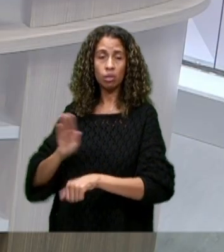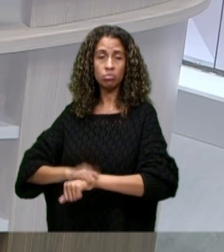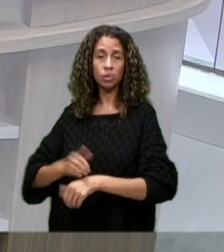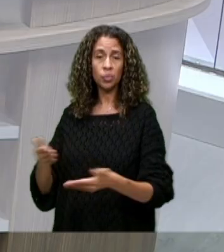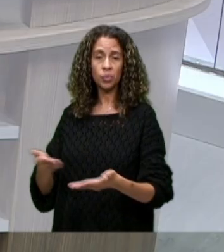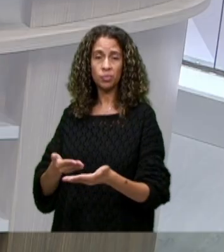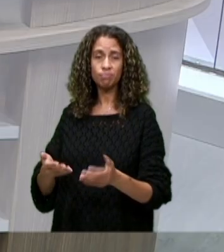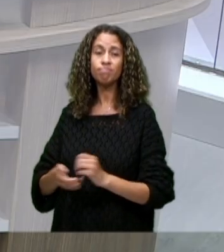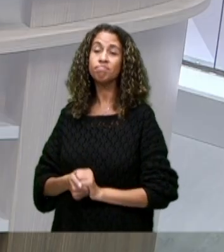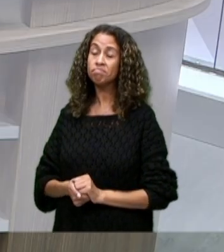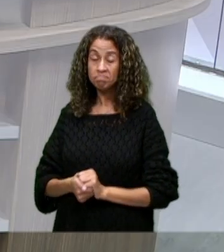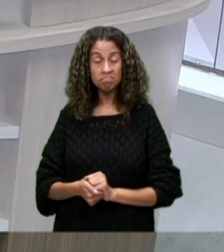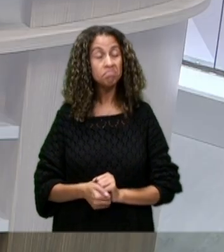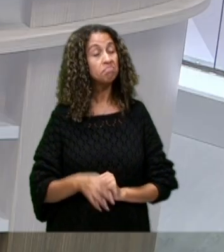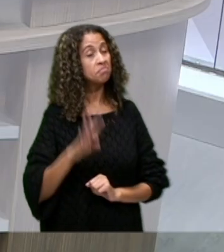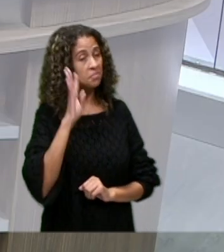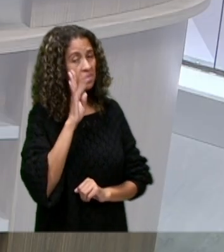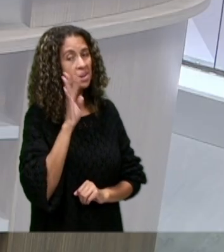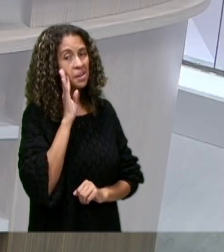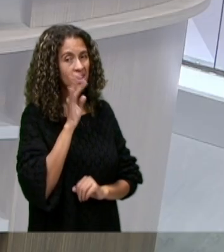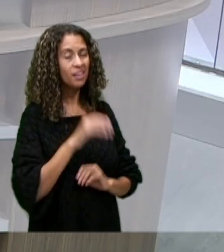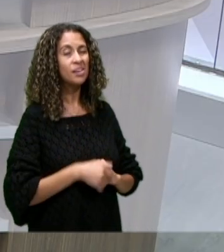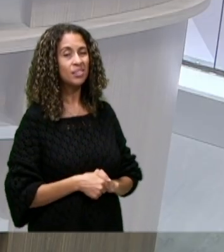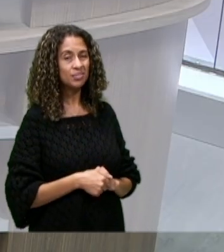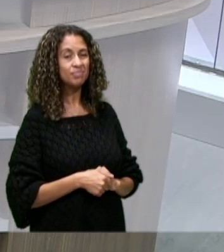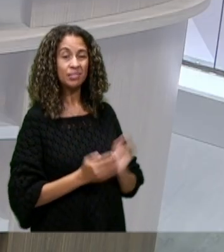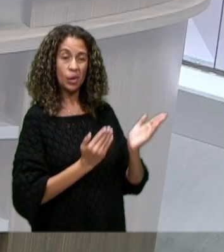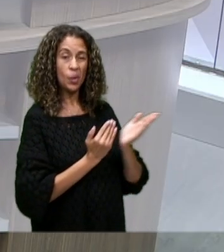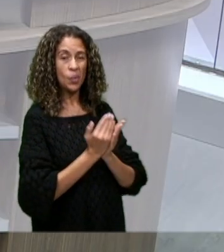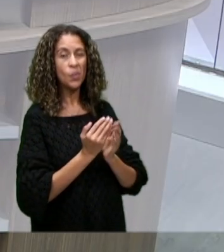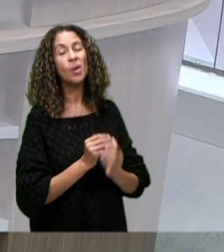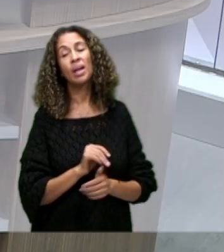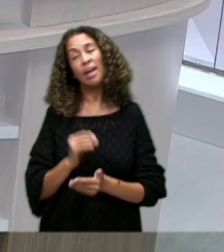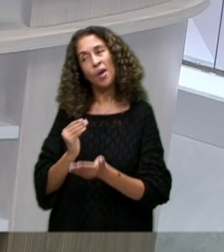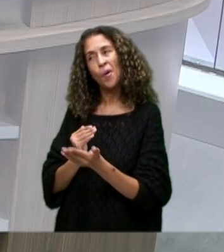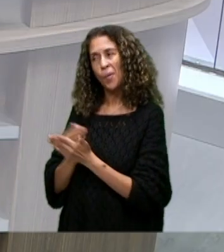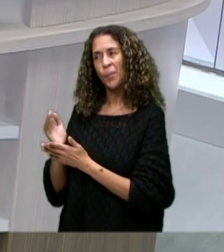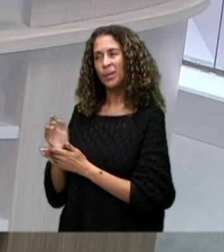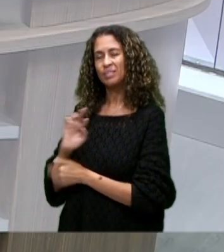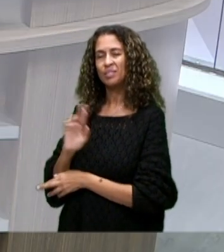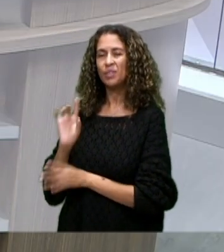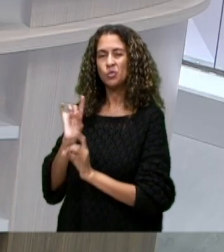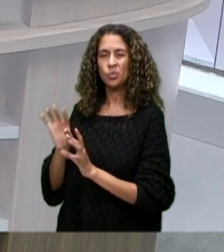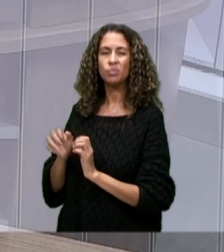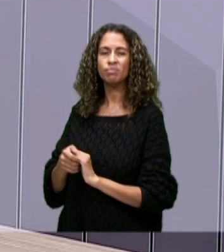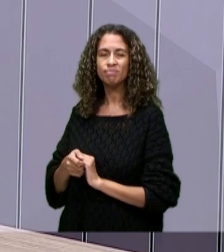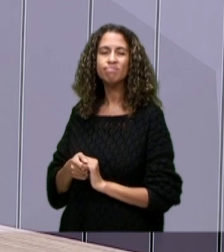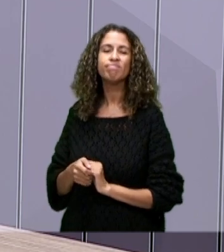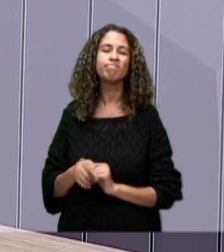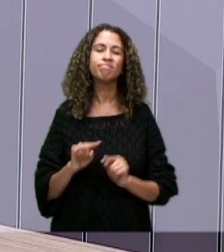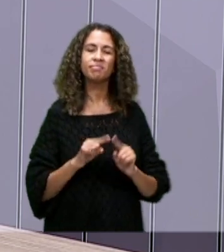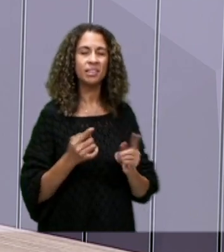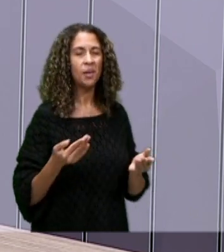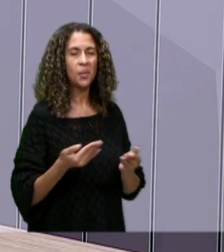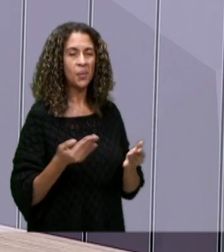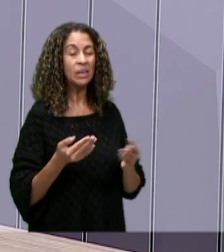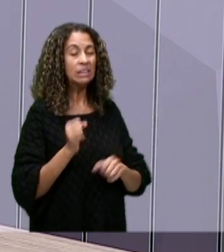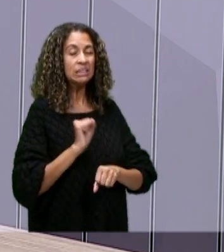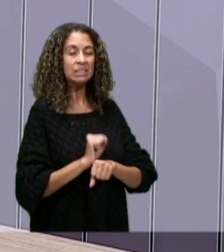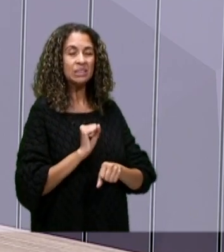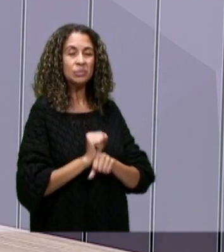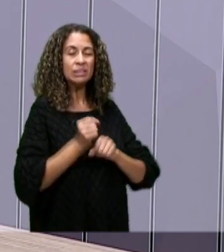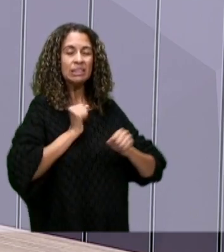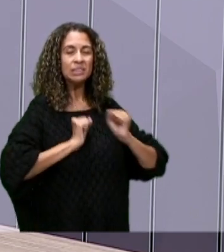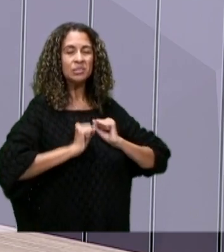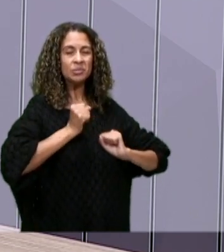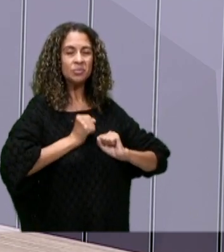Nossa, que interessante. É o começo da história, mas não é só isso. Depois tem mais. Mas, por enquanto, estamos aí aguardando,